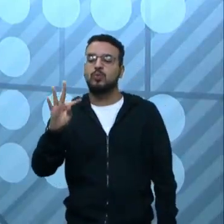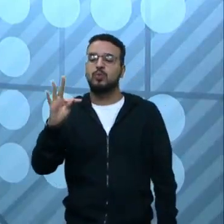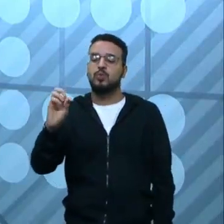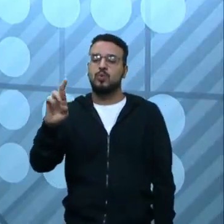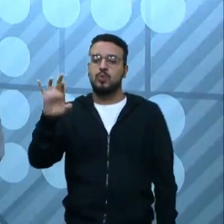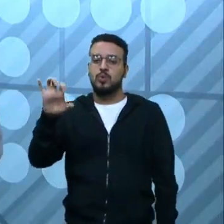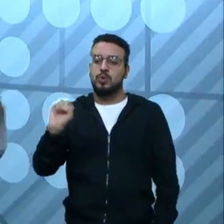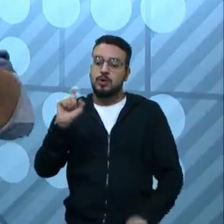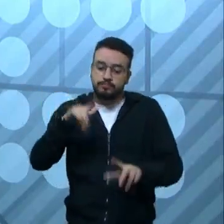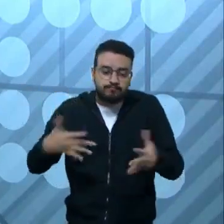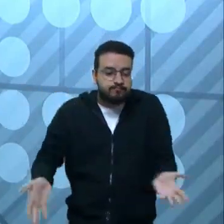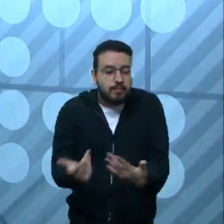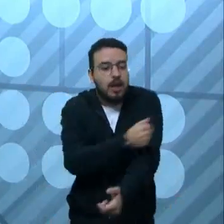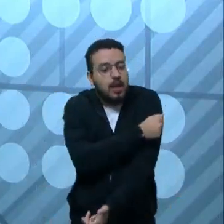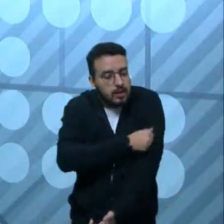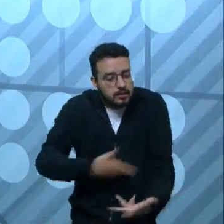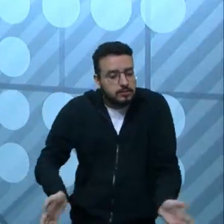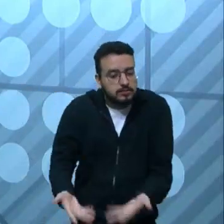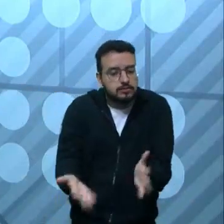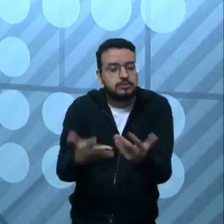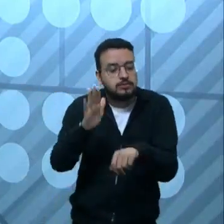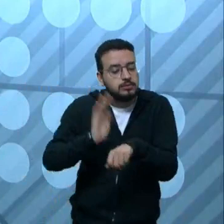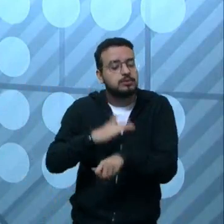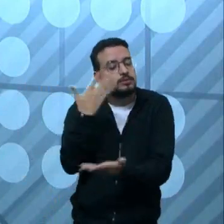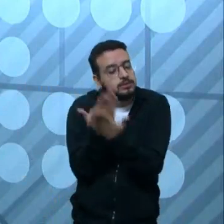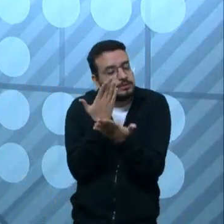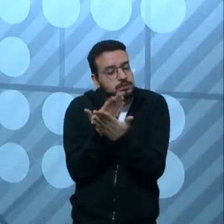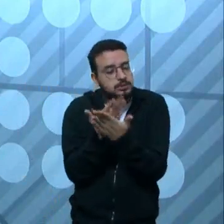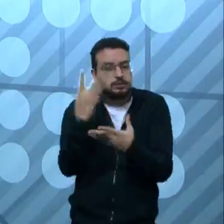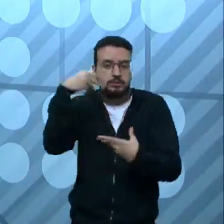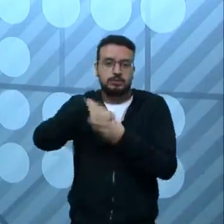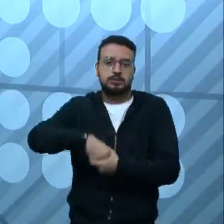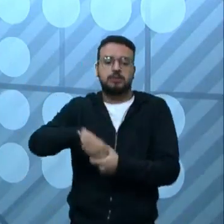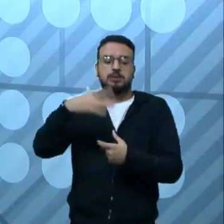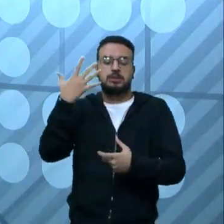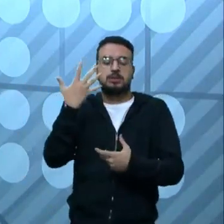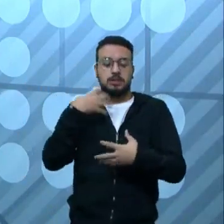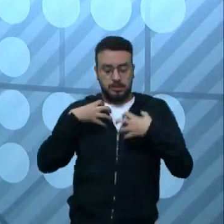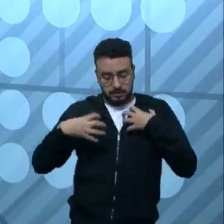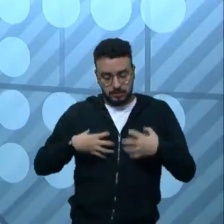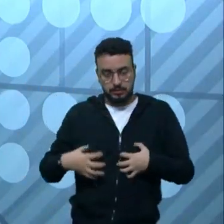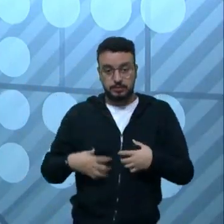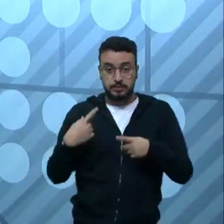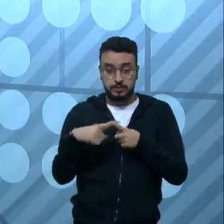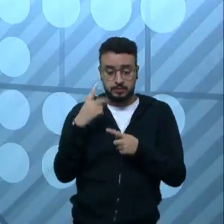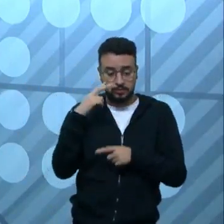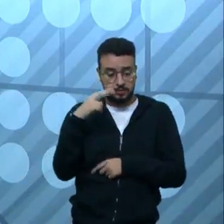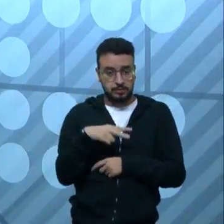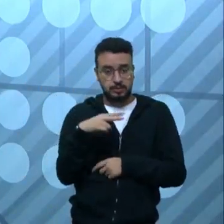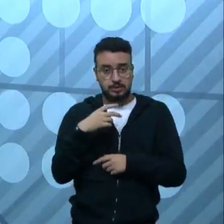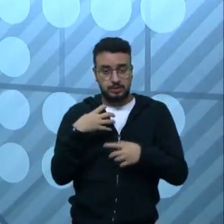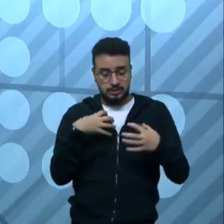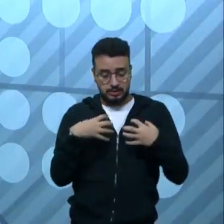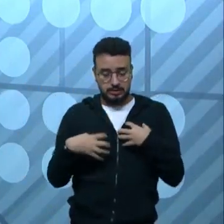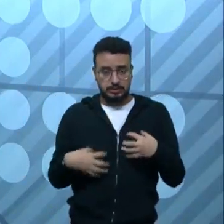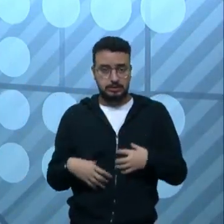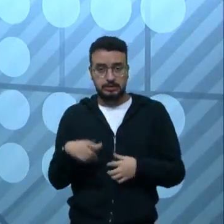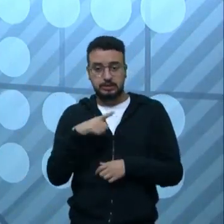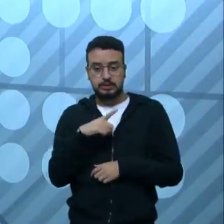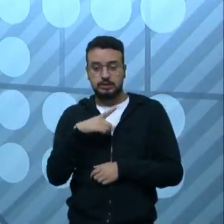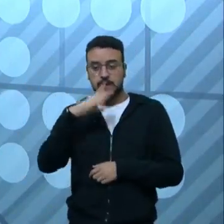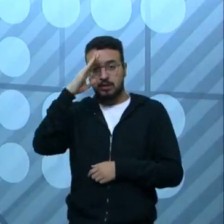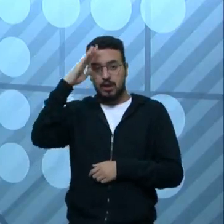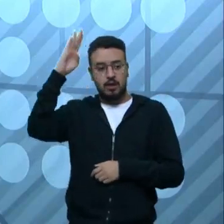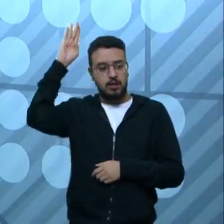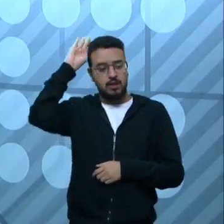os alunos em mais estudos dentro da anatomia. Porque quando a gente olha para a anatomia com a visão lá de acadêmico,